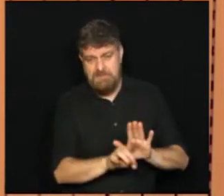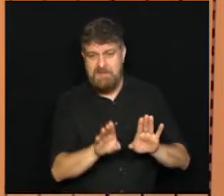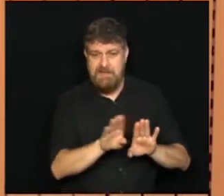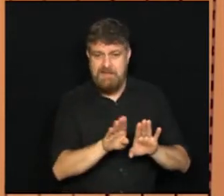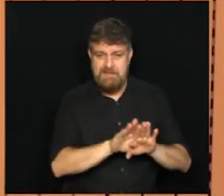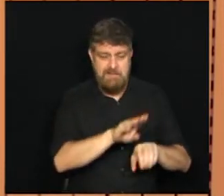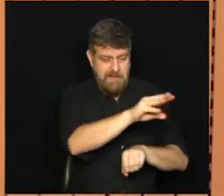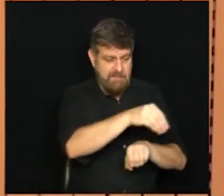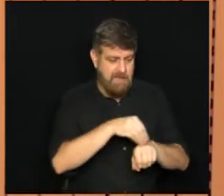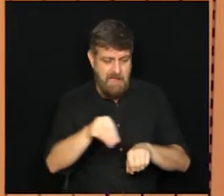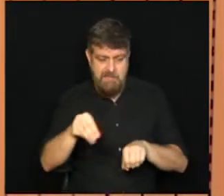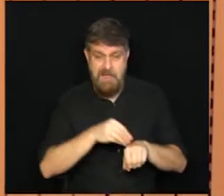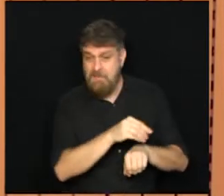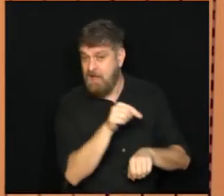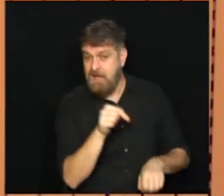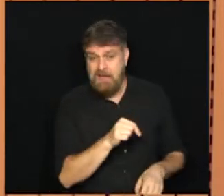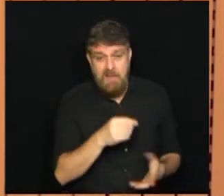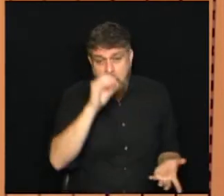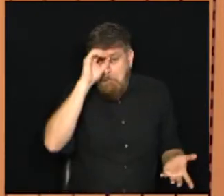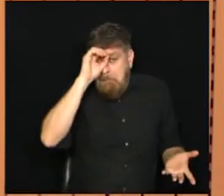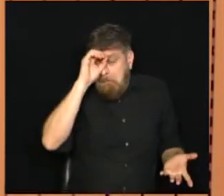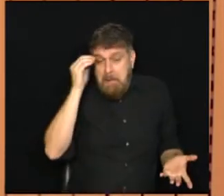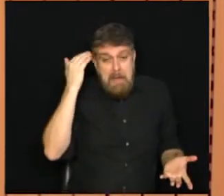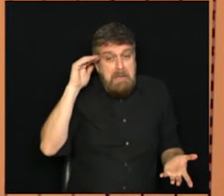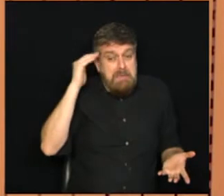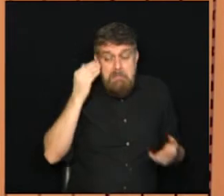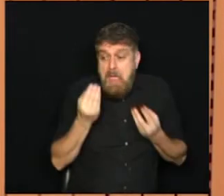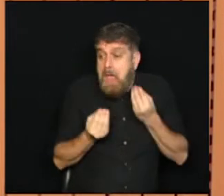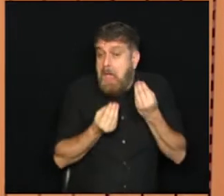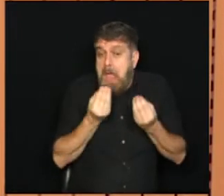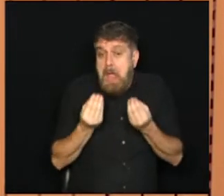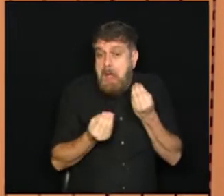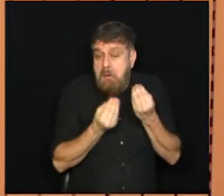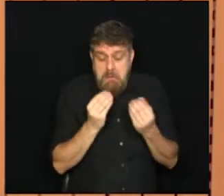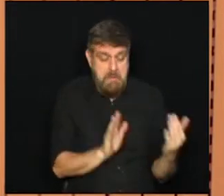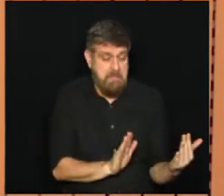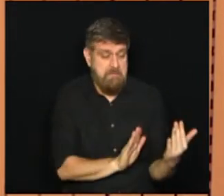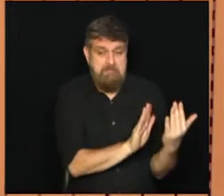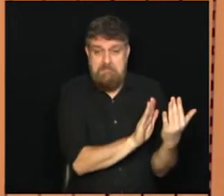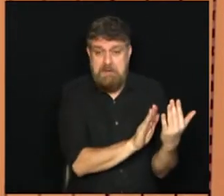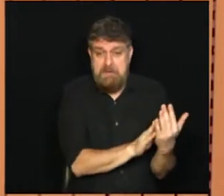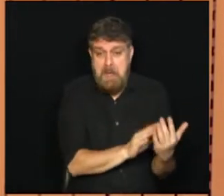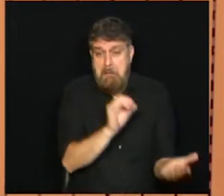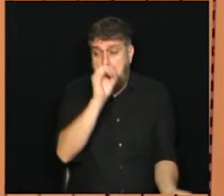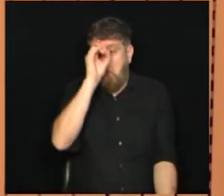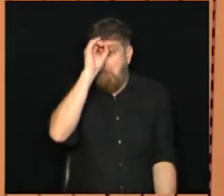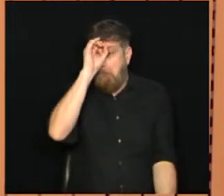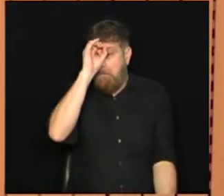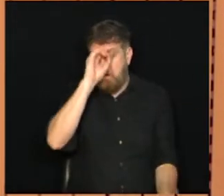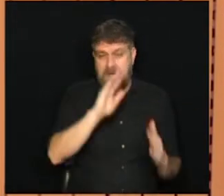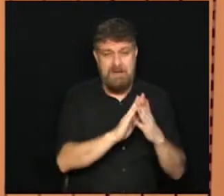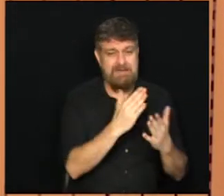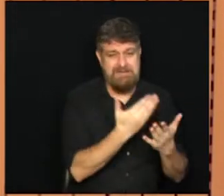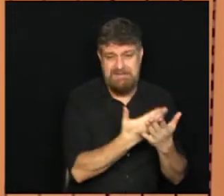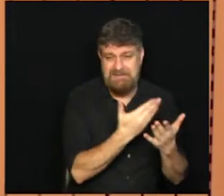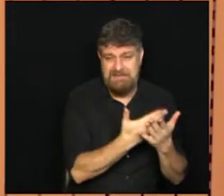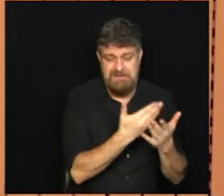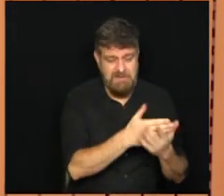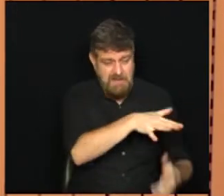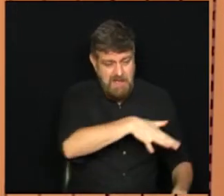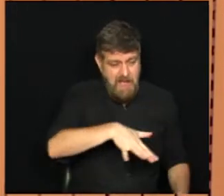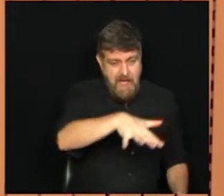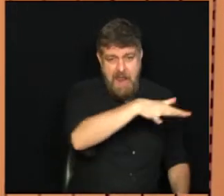mediadora, que elas não tiveram preparo para absorver esse tipo de questão na escola, no ambiente do